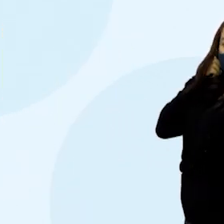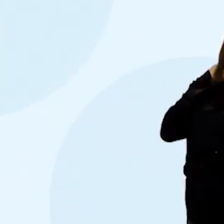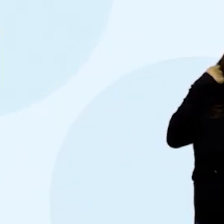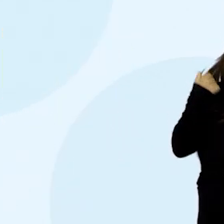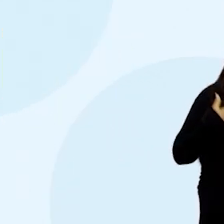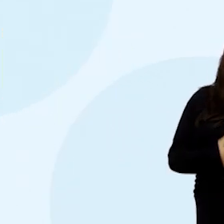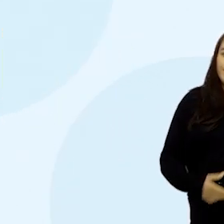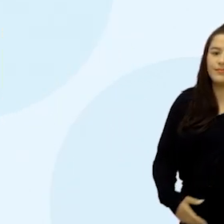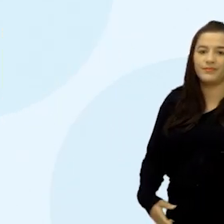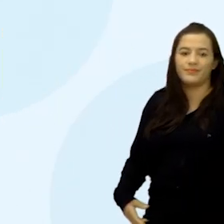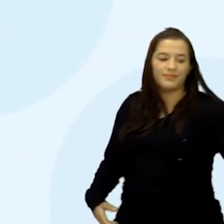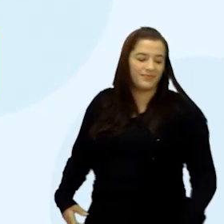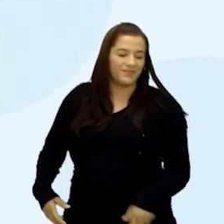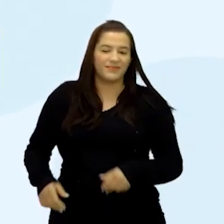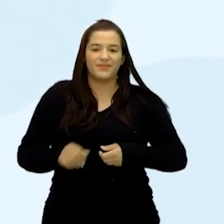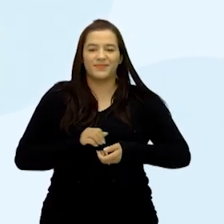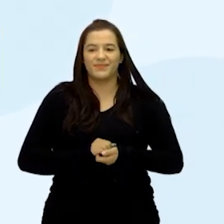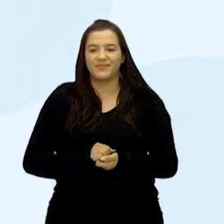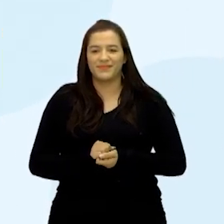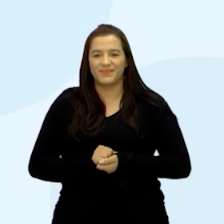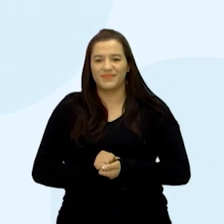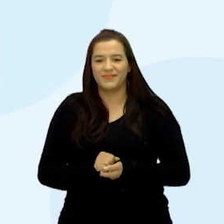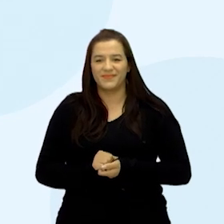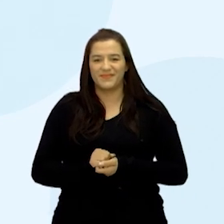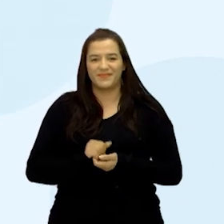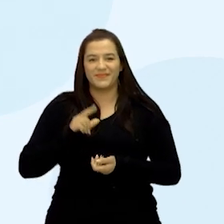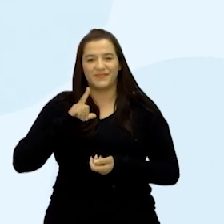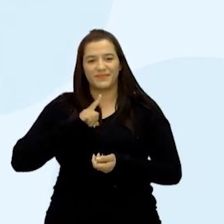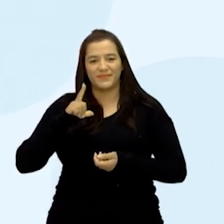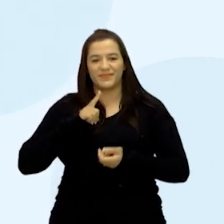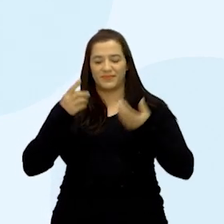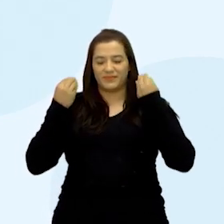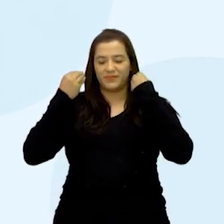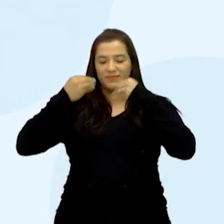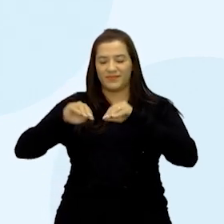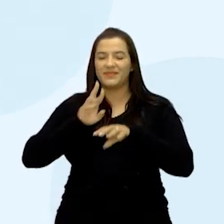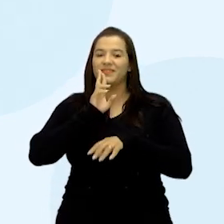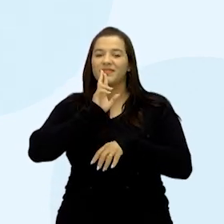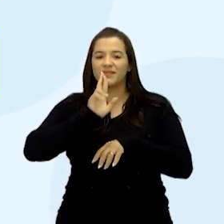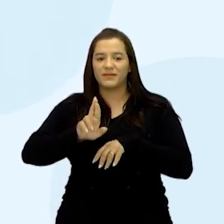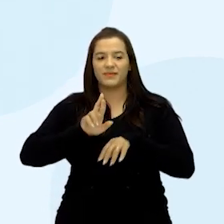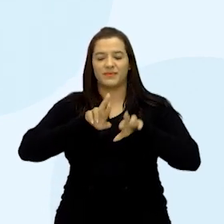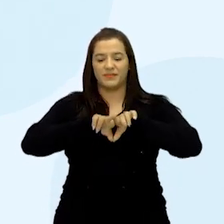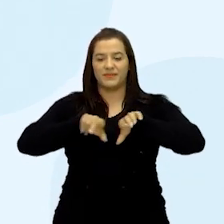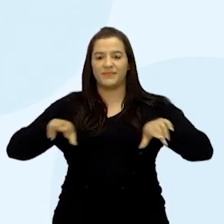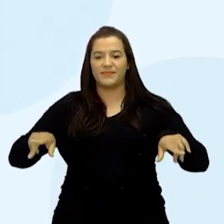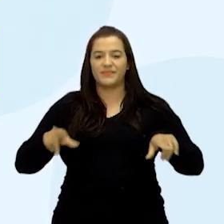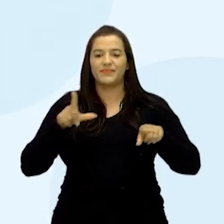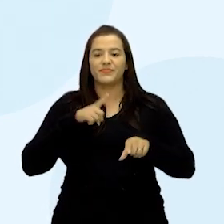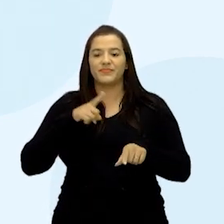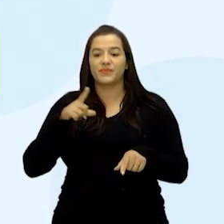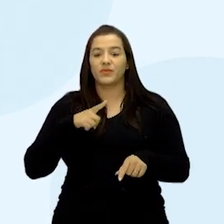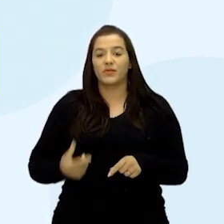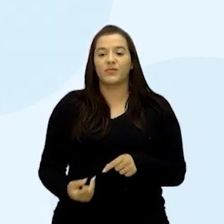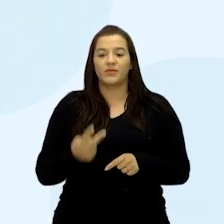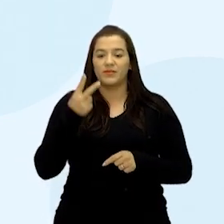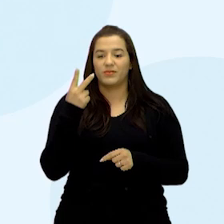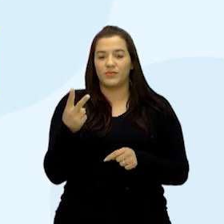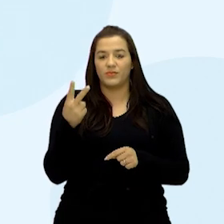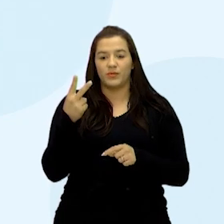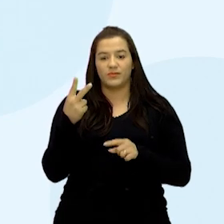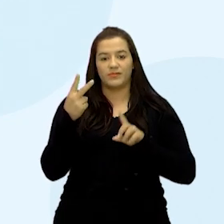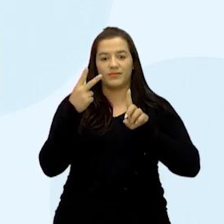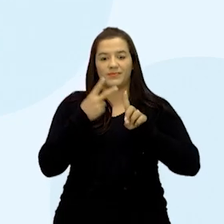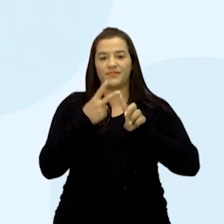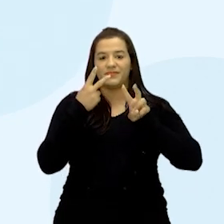Na verdade, não é, né? Ele está colocando os resultados das Os de cima. resultados, Né? é isso Muito mesmo, bem. é. 2 elevado a 1, 2. 2